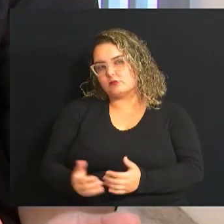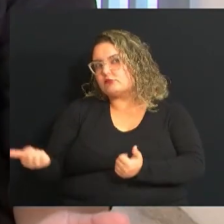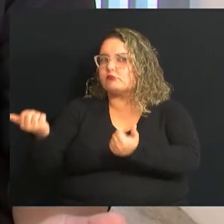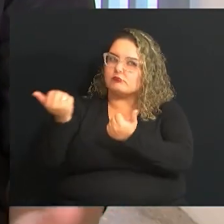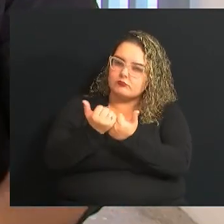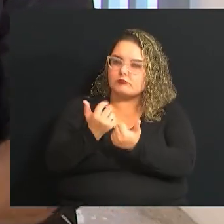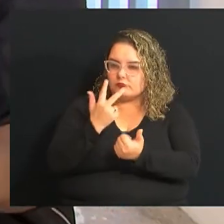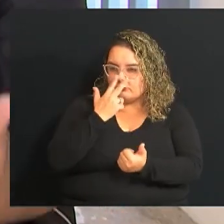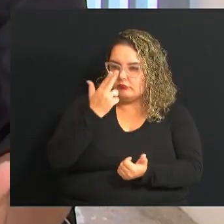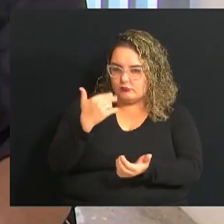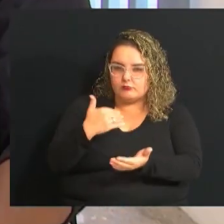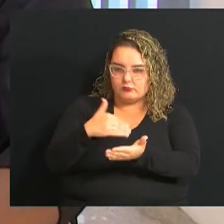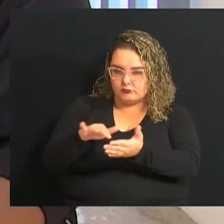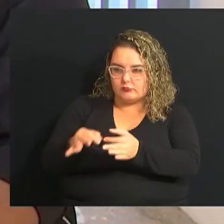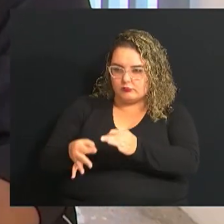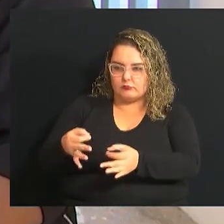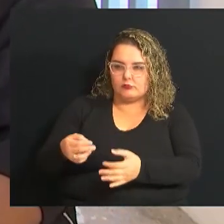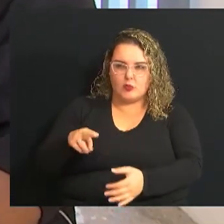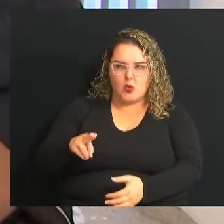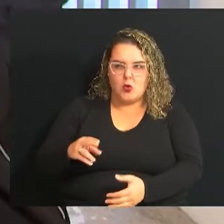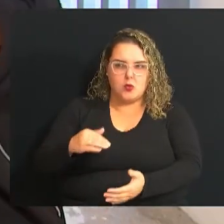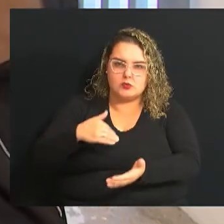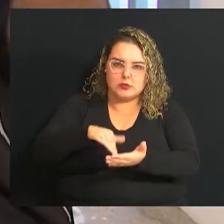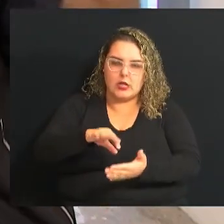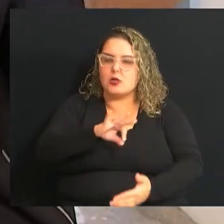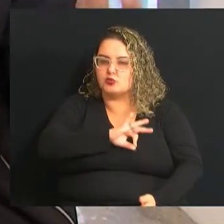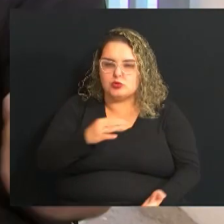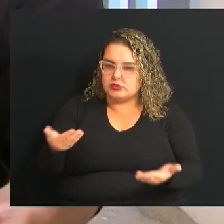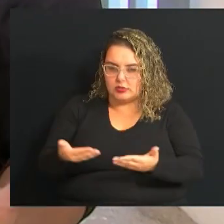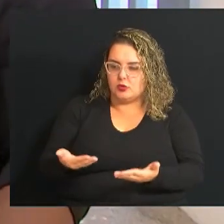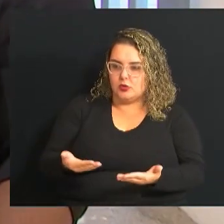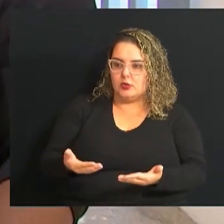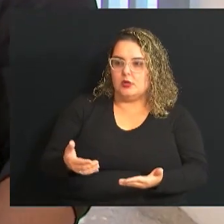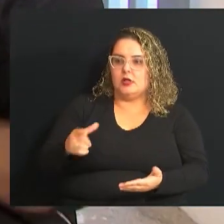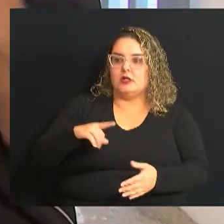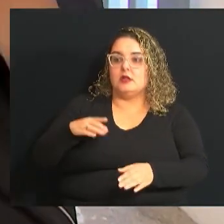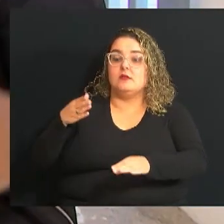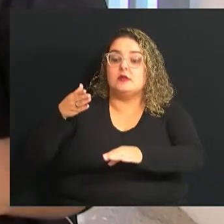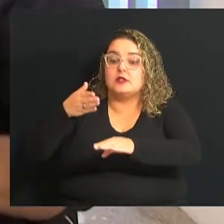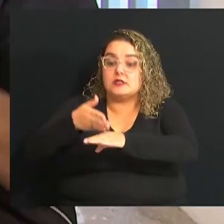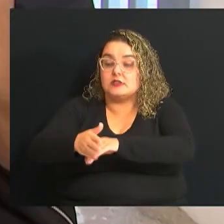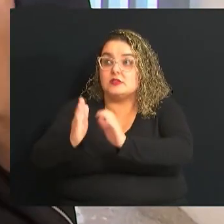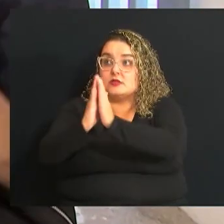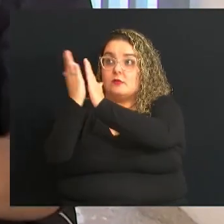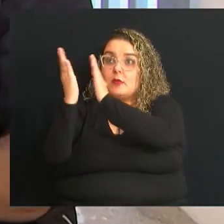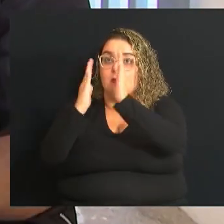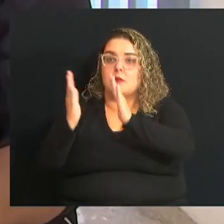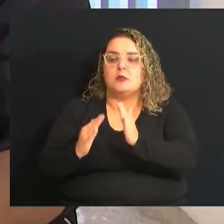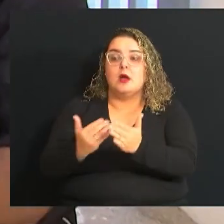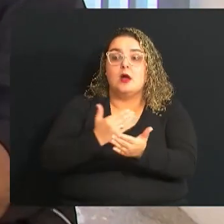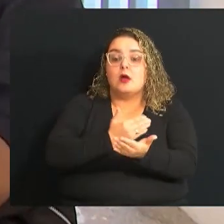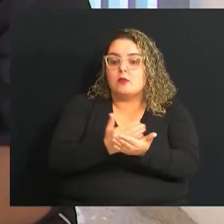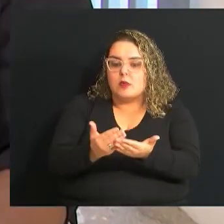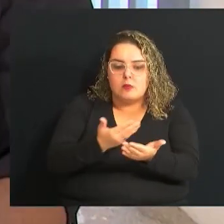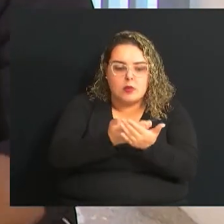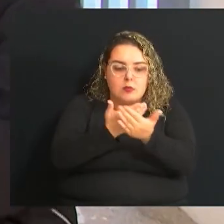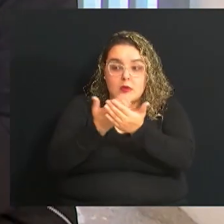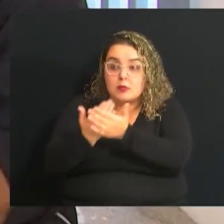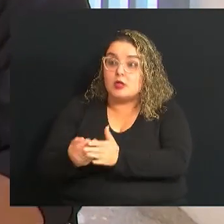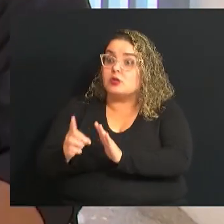O autor do livro Infanto Juvenil sobre o Homem fala dos tribunais com seus conhecimentos jurídicos e também como